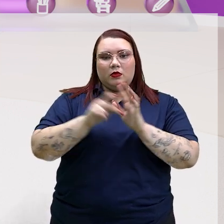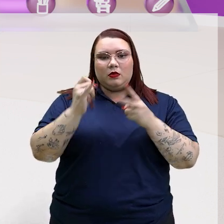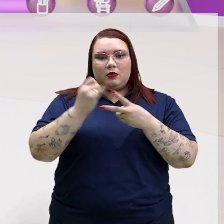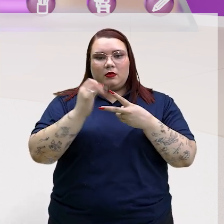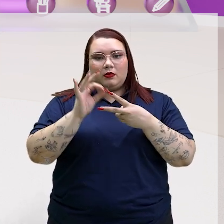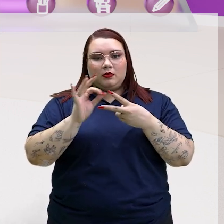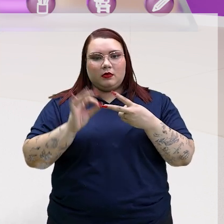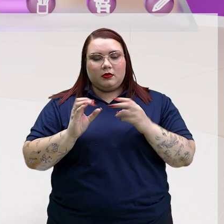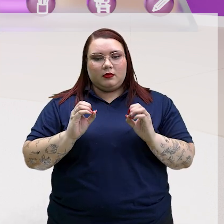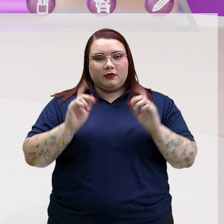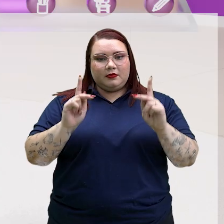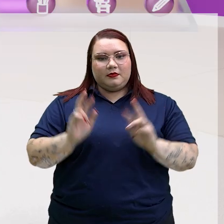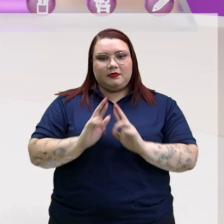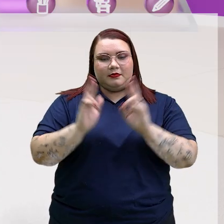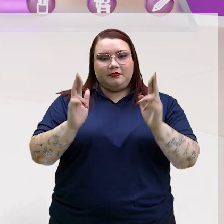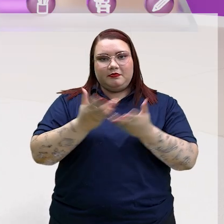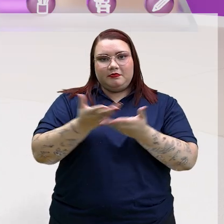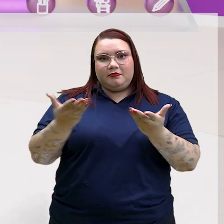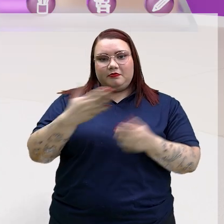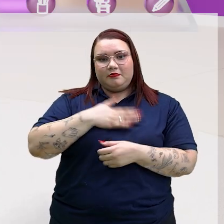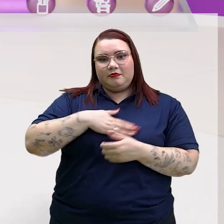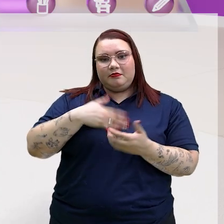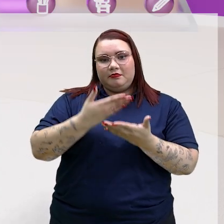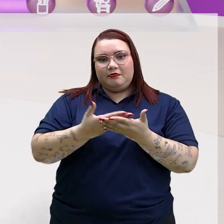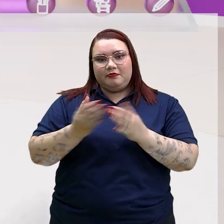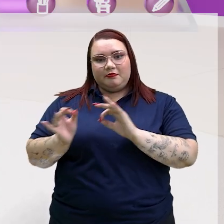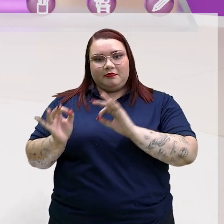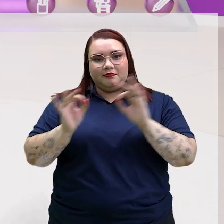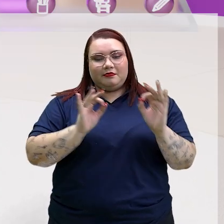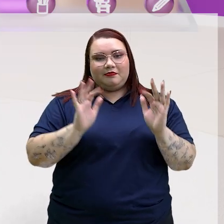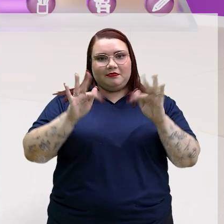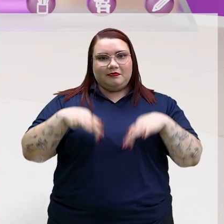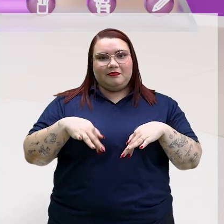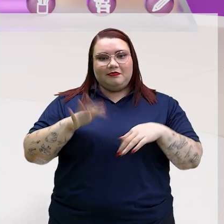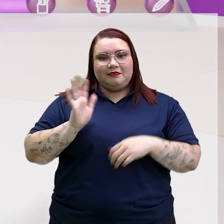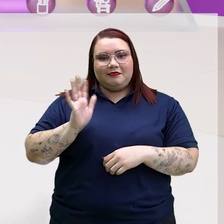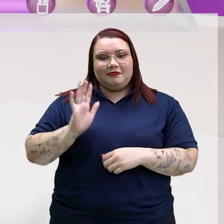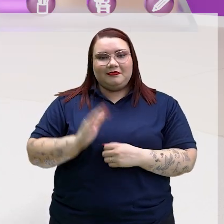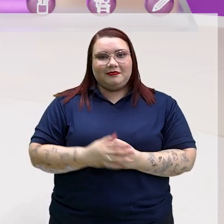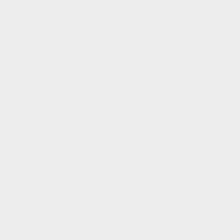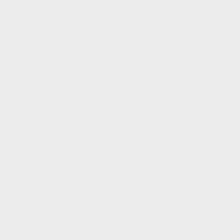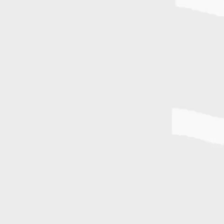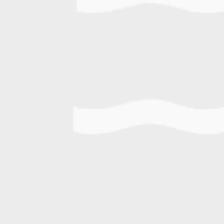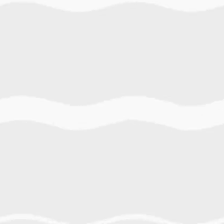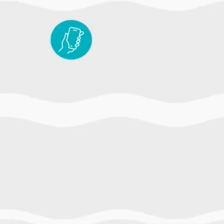Tudo bem? Então, espero que tenha sido bastante satisfatória para vocês e até o nosso próximo encontro.